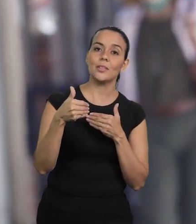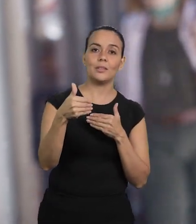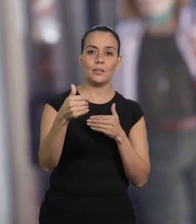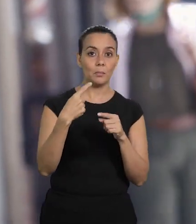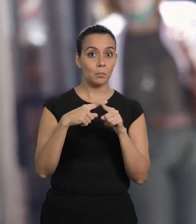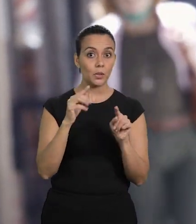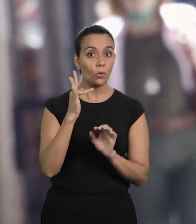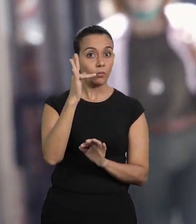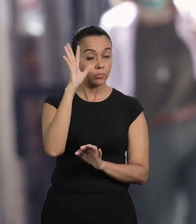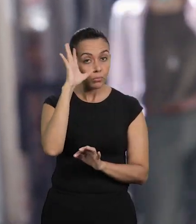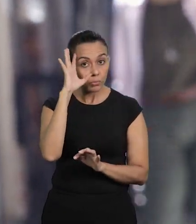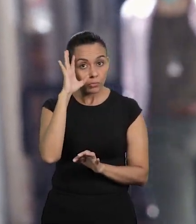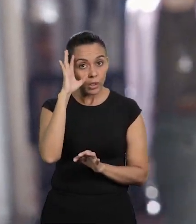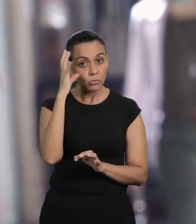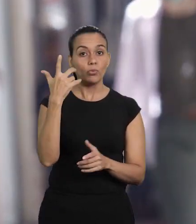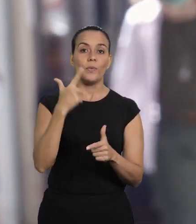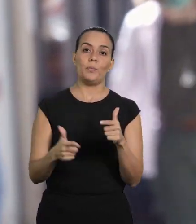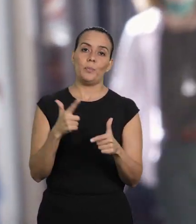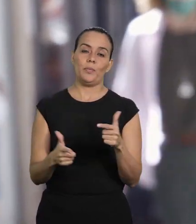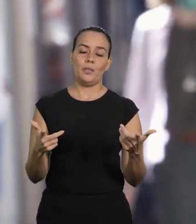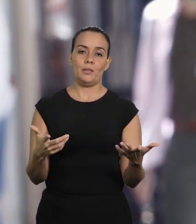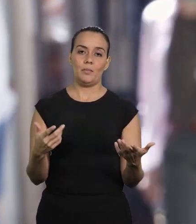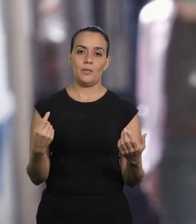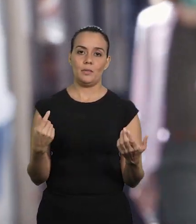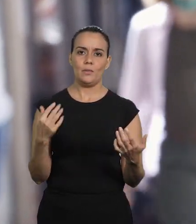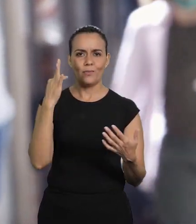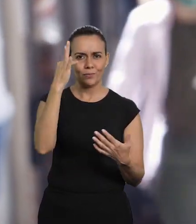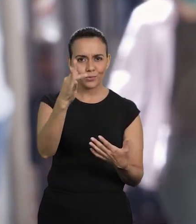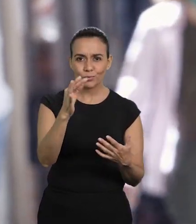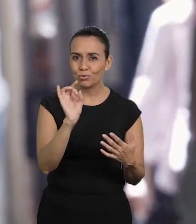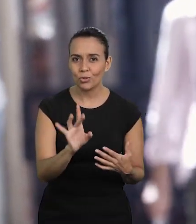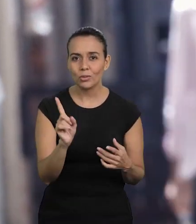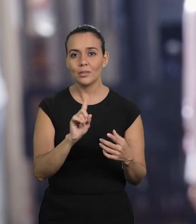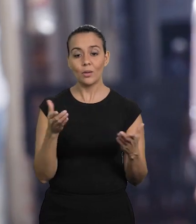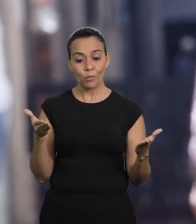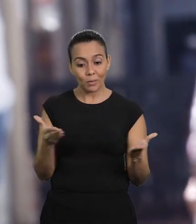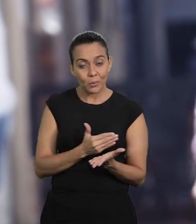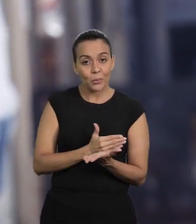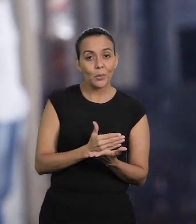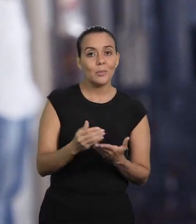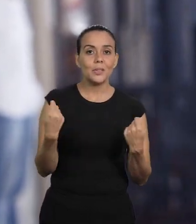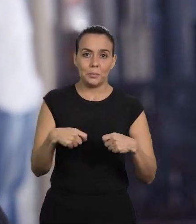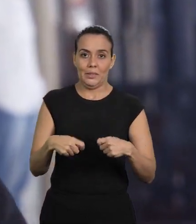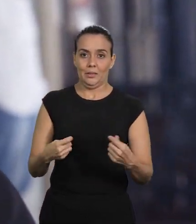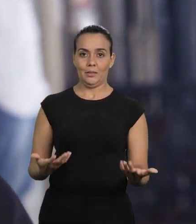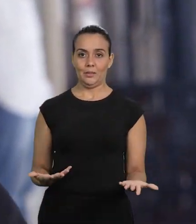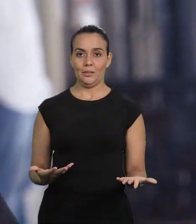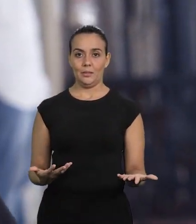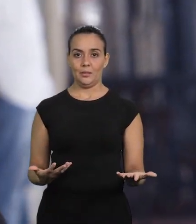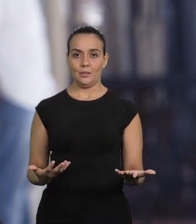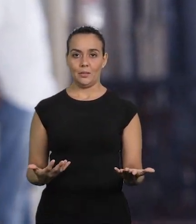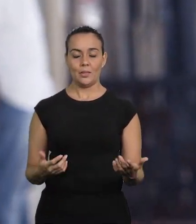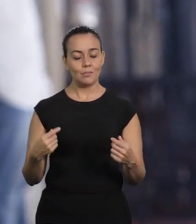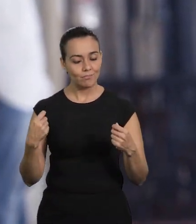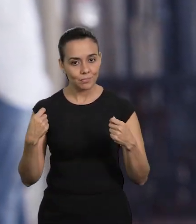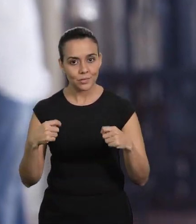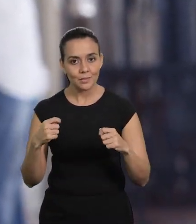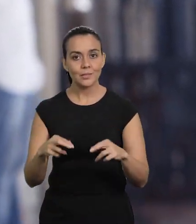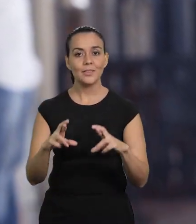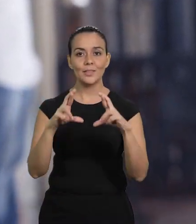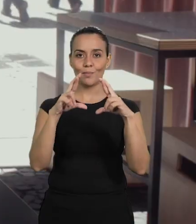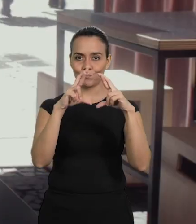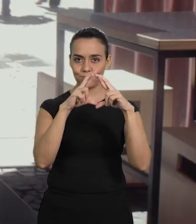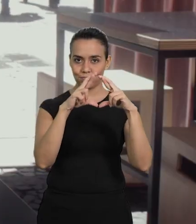futuro para longo prazo. E é um futuro viável. É o único futuro viável, inclusive praticamente, é a economia